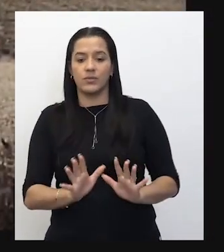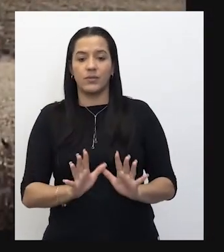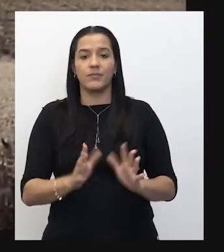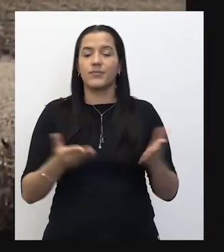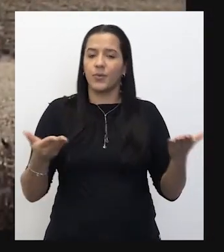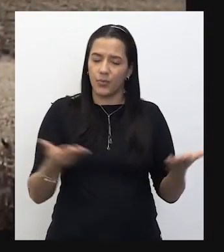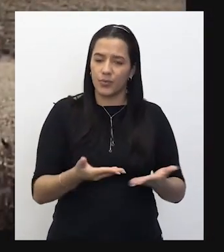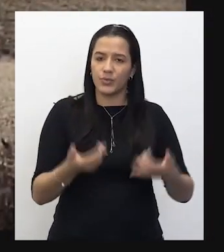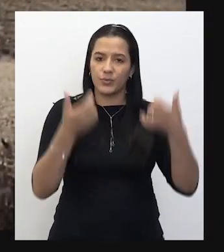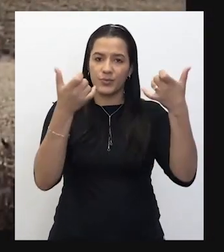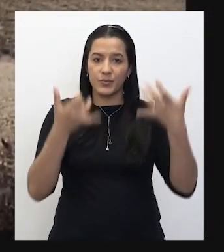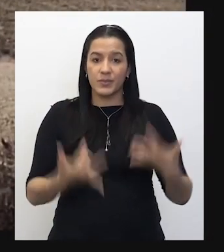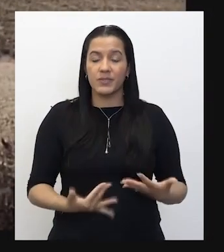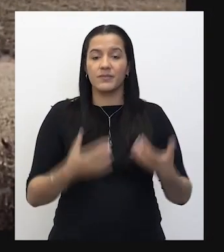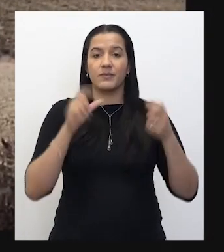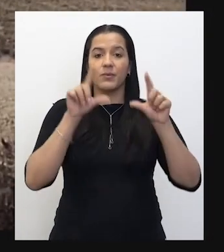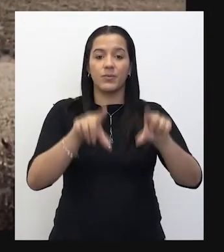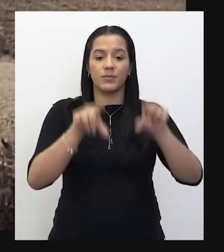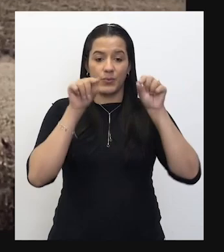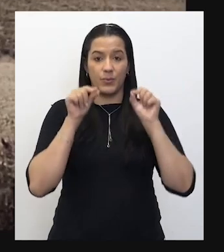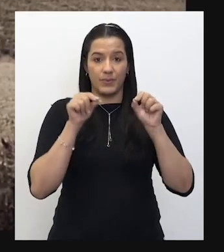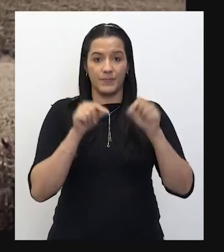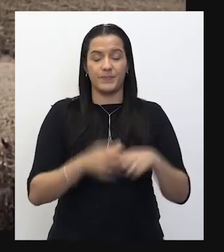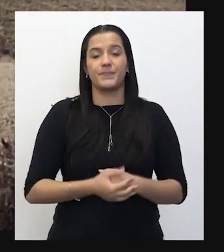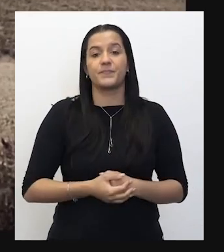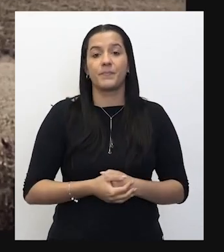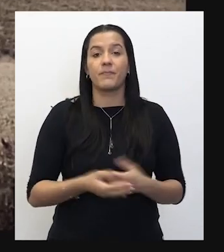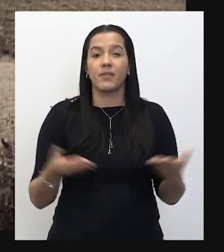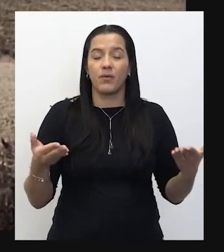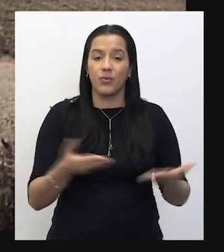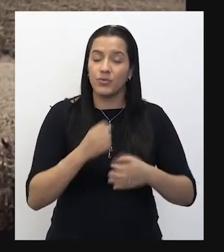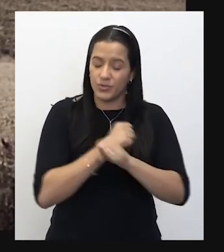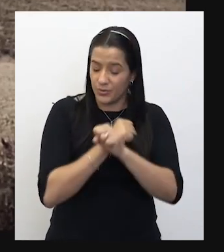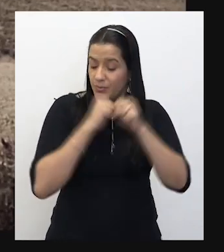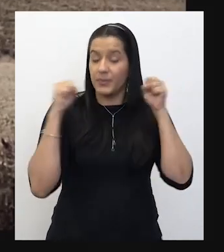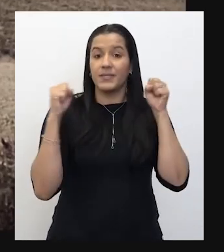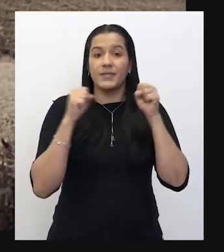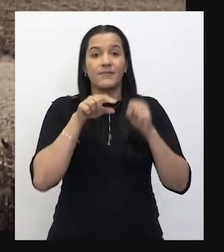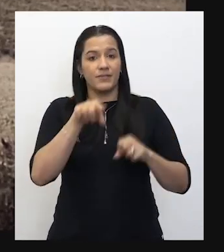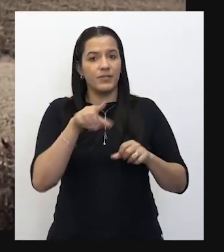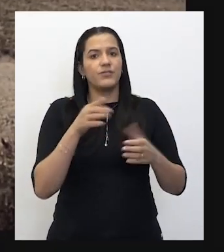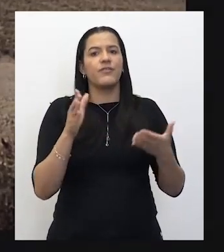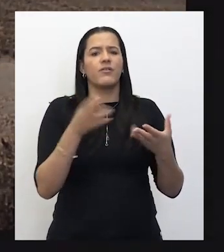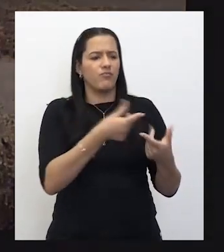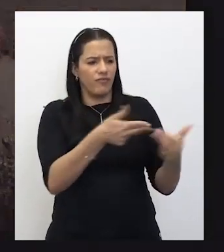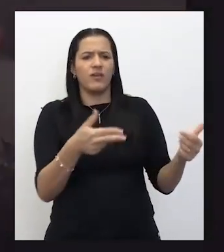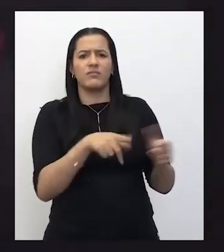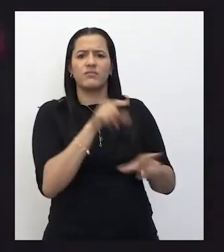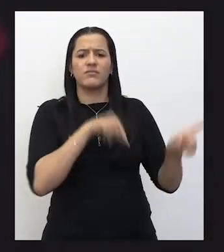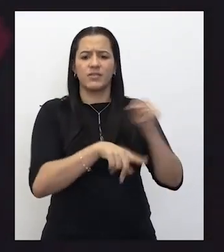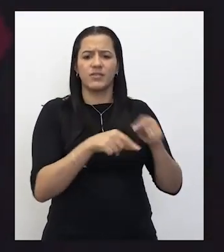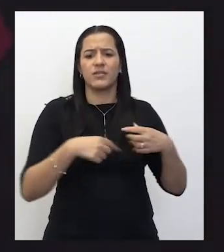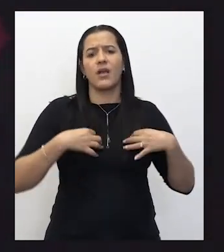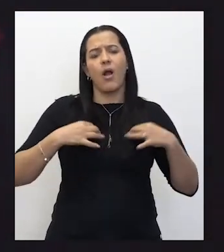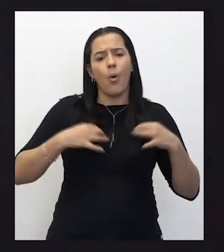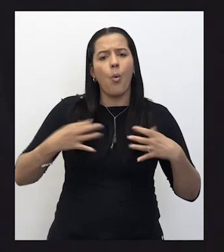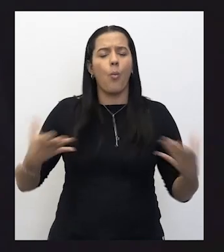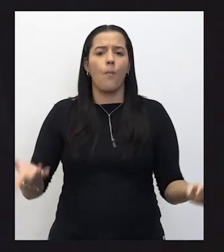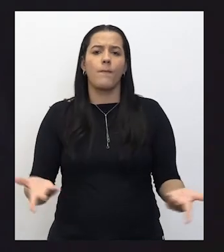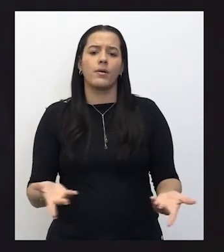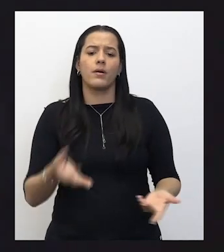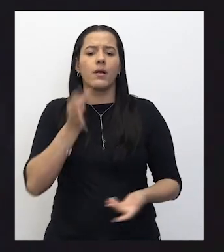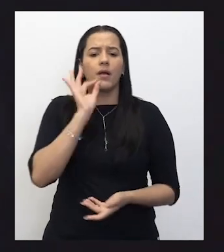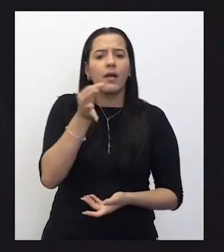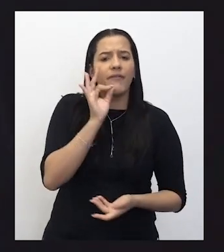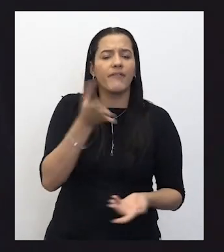hoje, sobre escolhas. Eu imagino que hoje de manhã vocês já acordaram, já fizeram várias escolhas. Escolheram o que vestir, o que